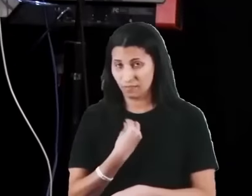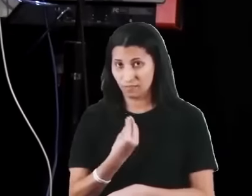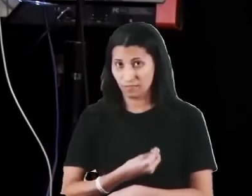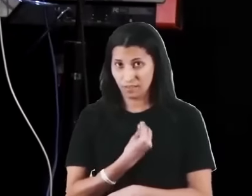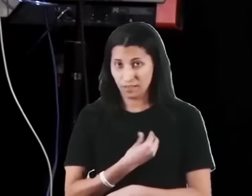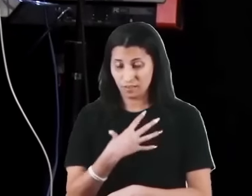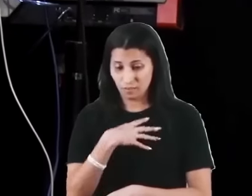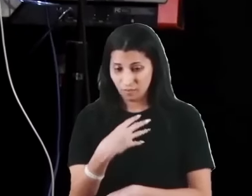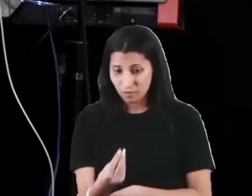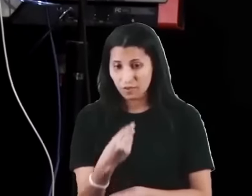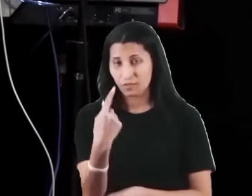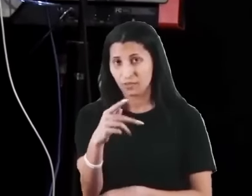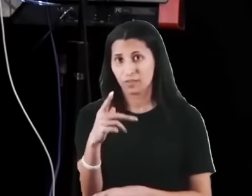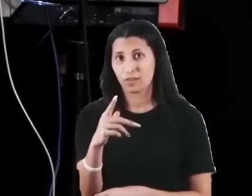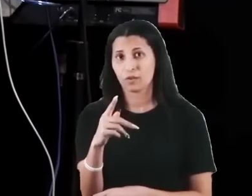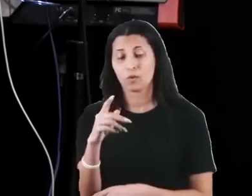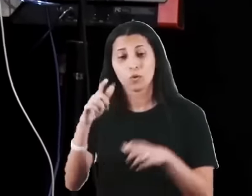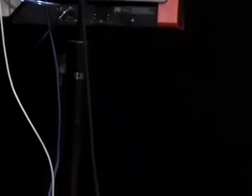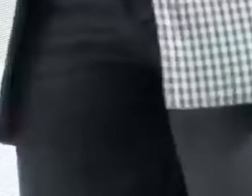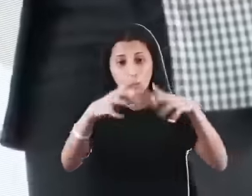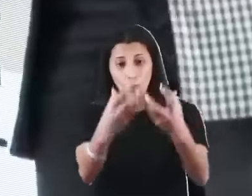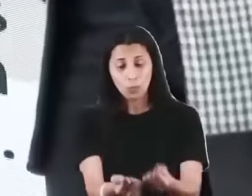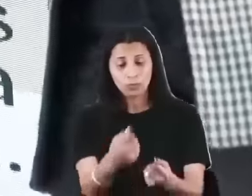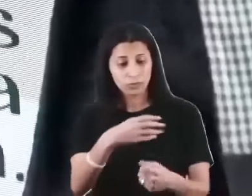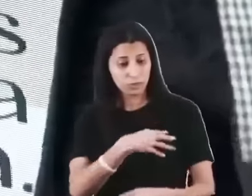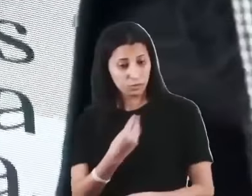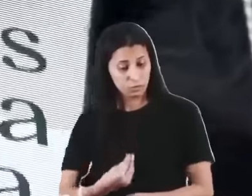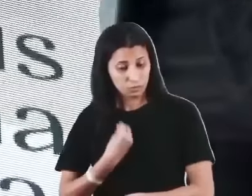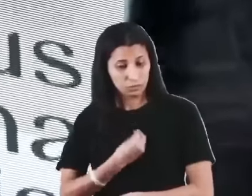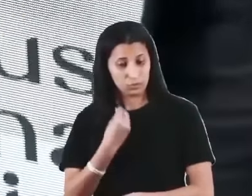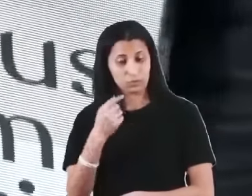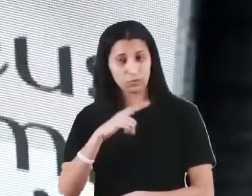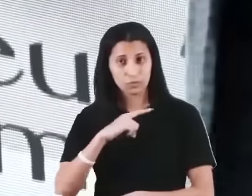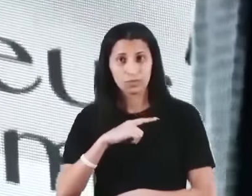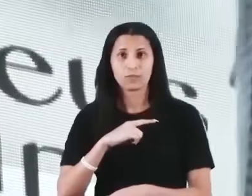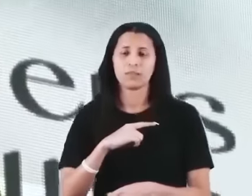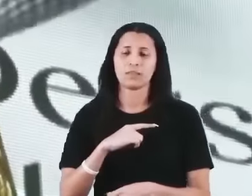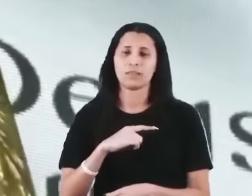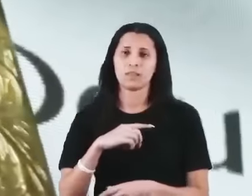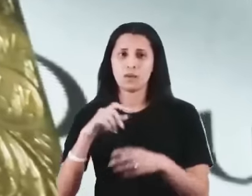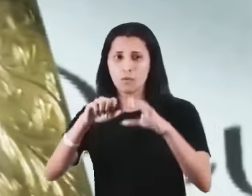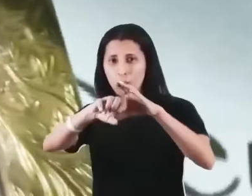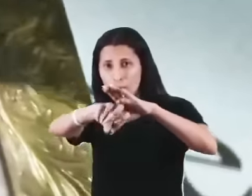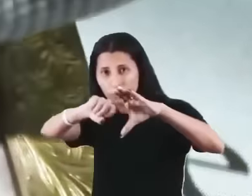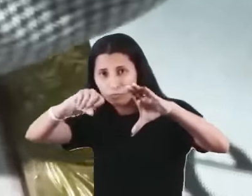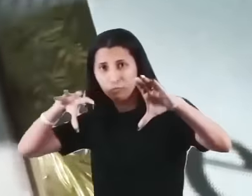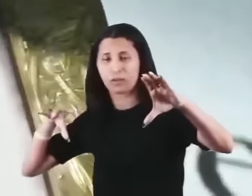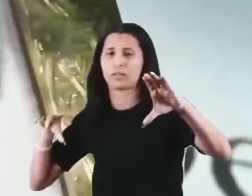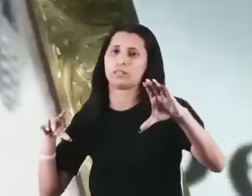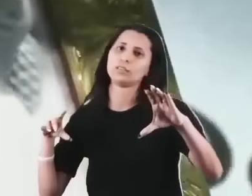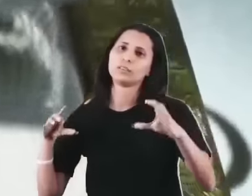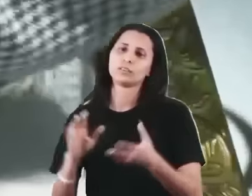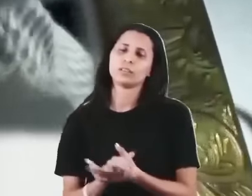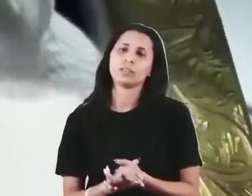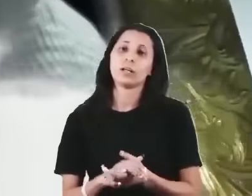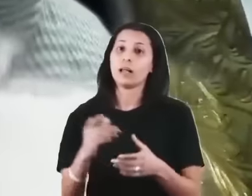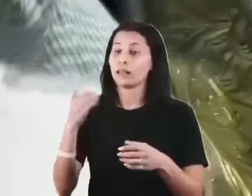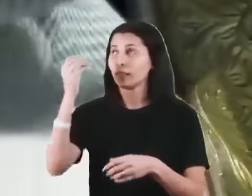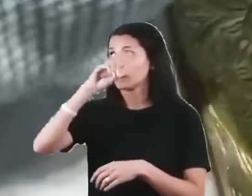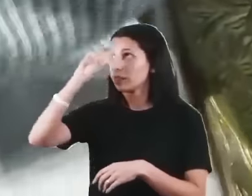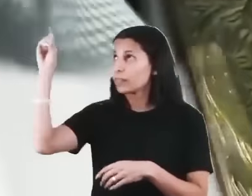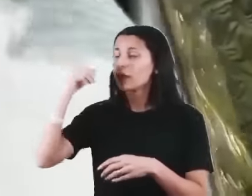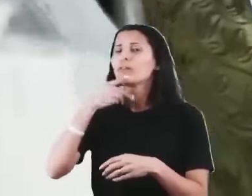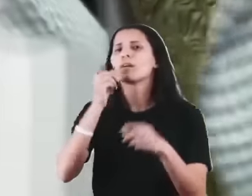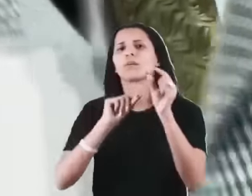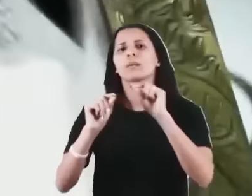no deserto seu filho vai ser um flecheiro Deus está dizendo assim ó essa dor